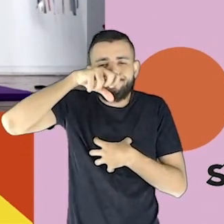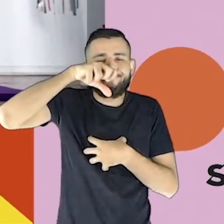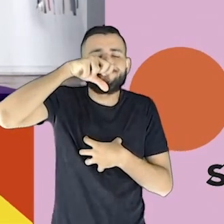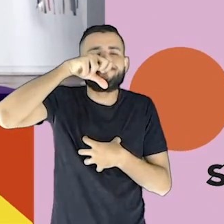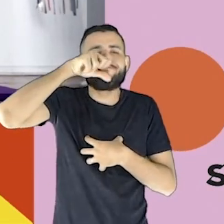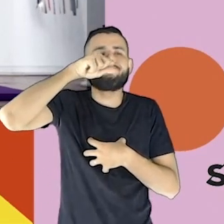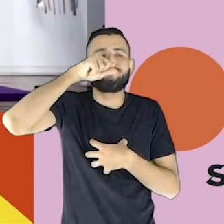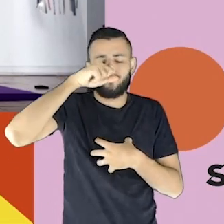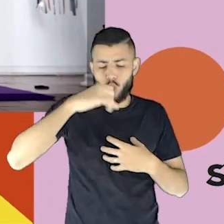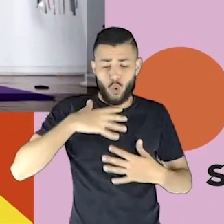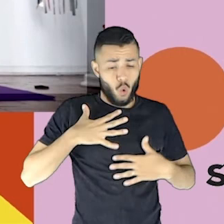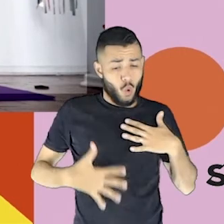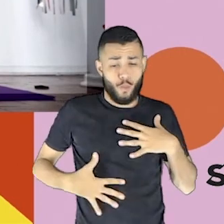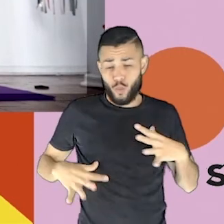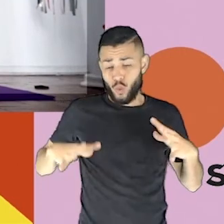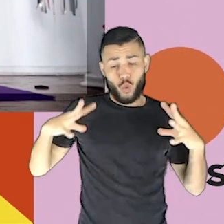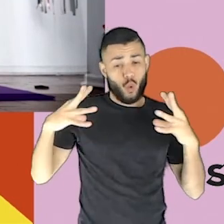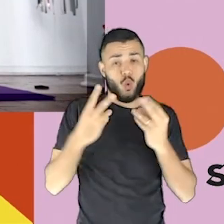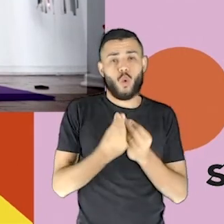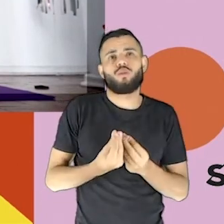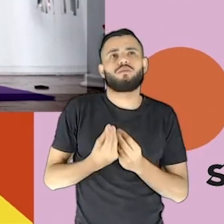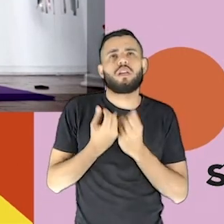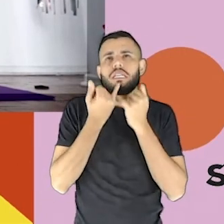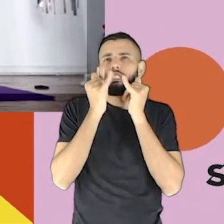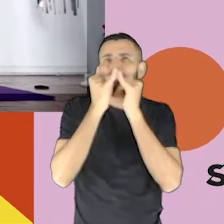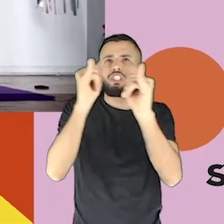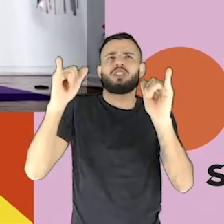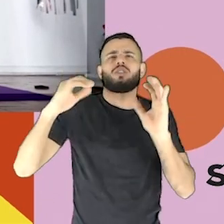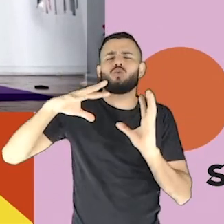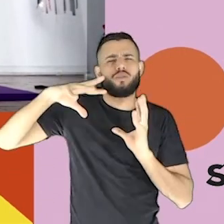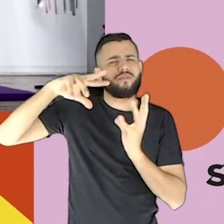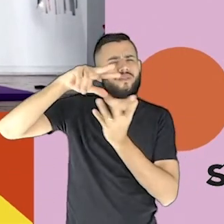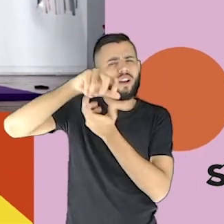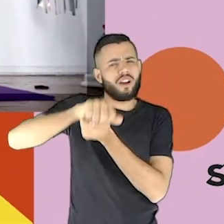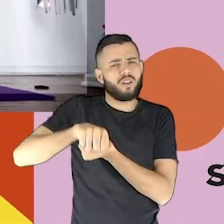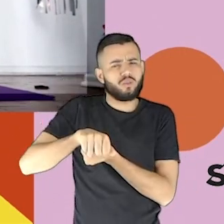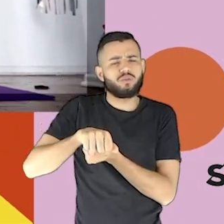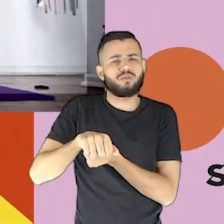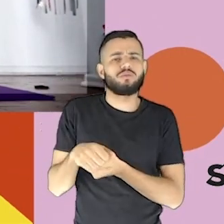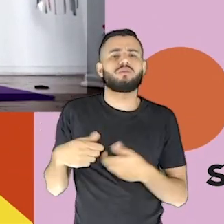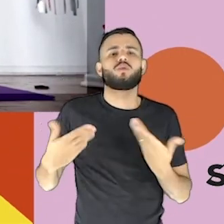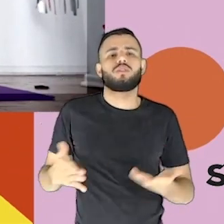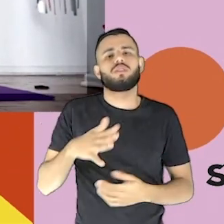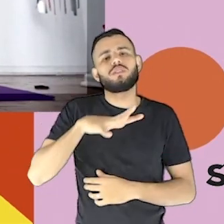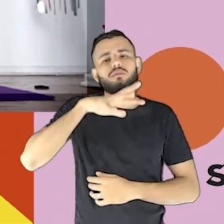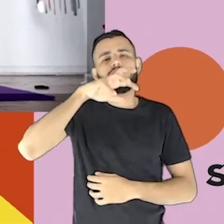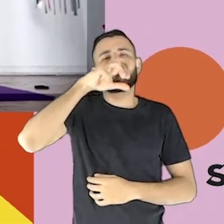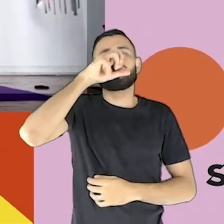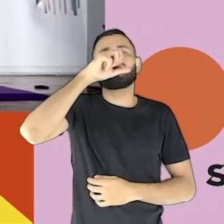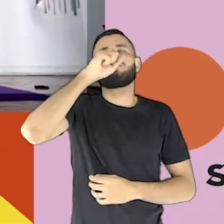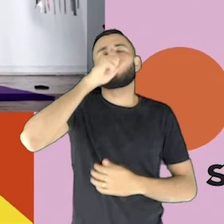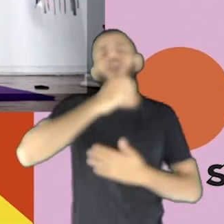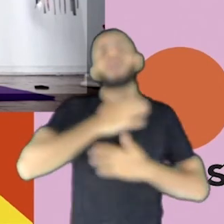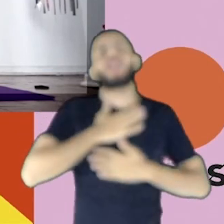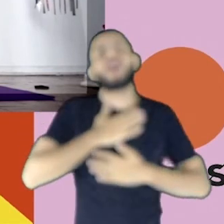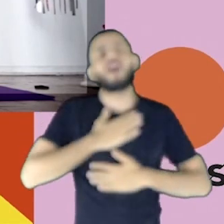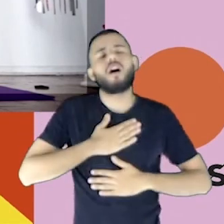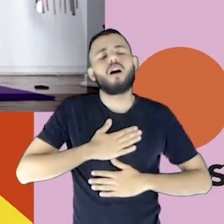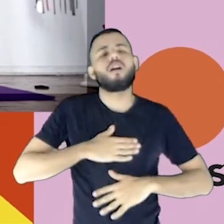do seu corpo todo, essa energia do universo. Quando você expira, você relaxa o corpo no chão.